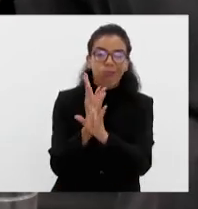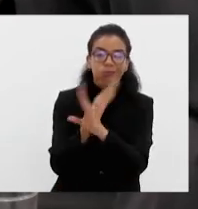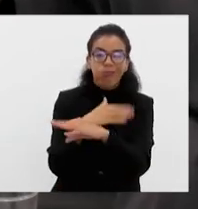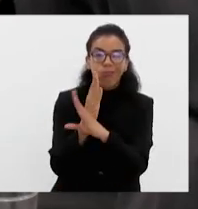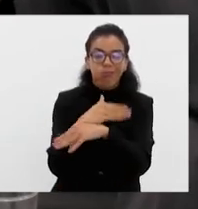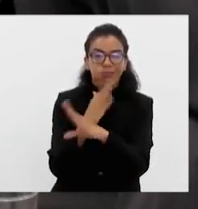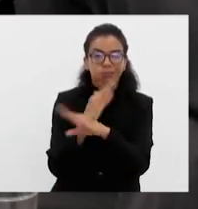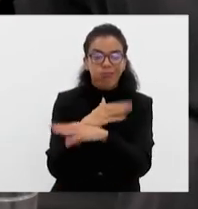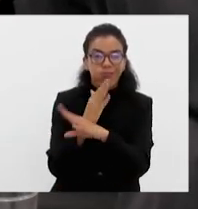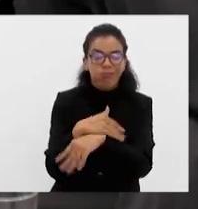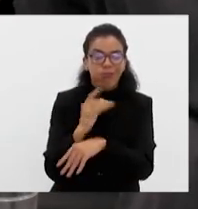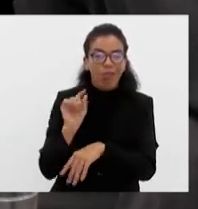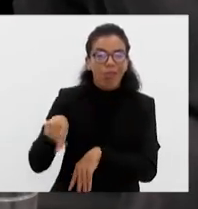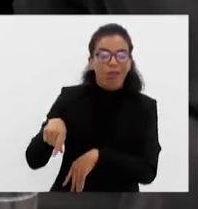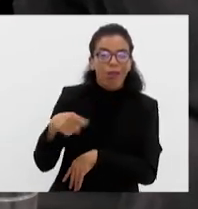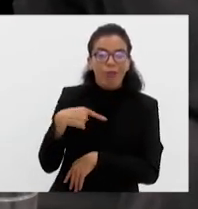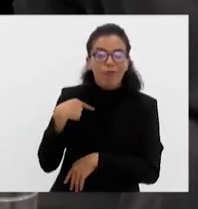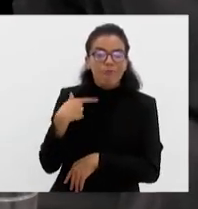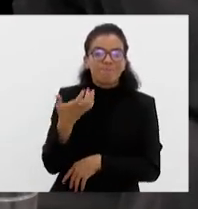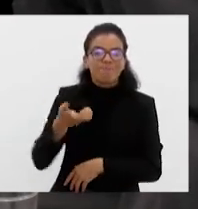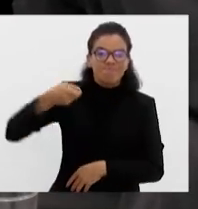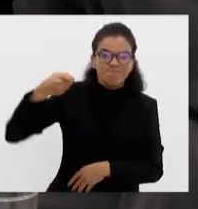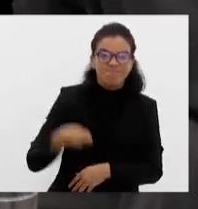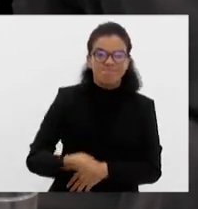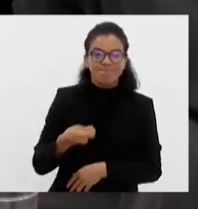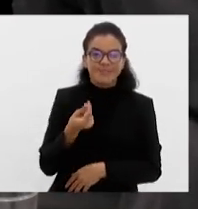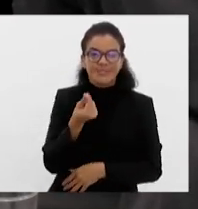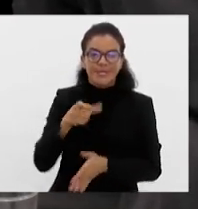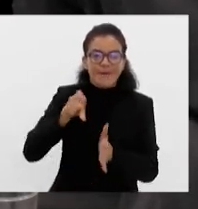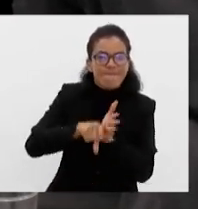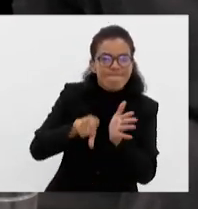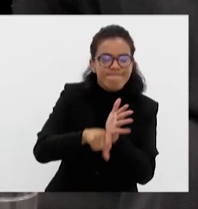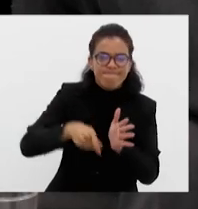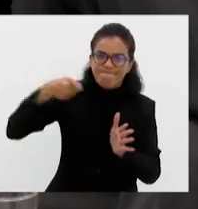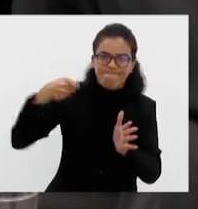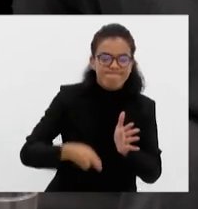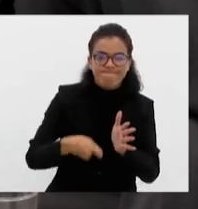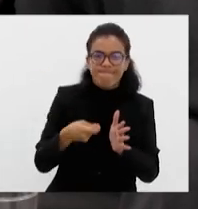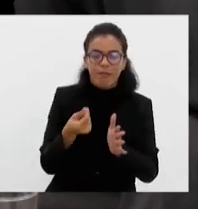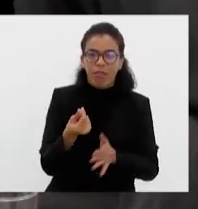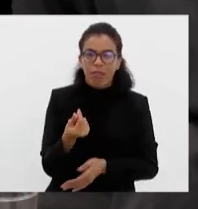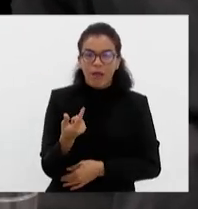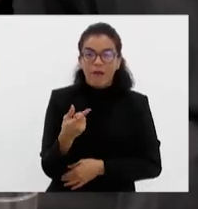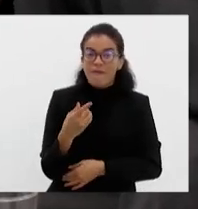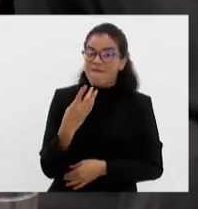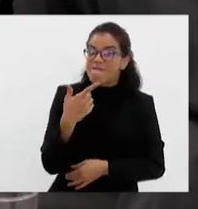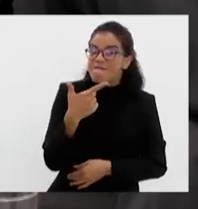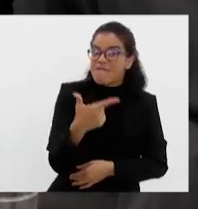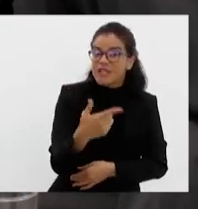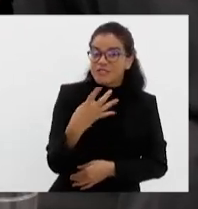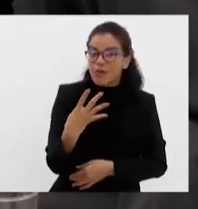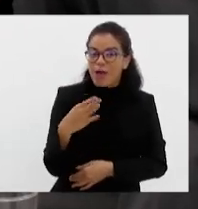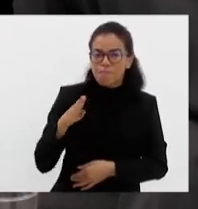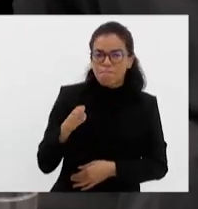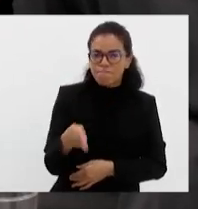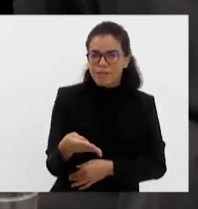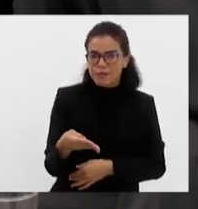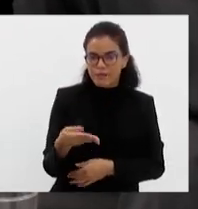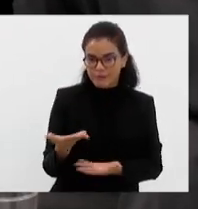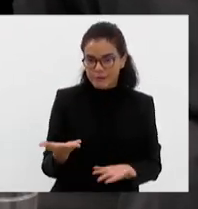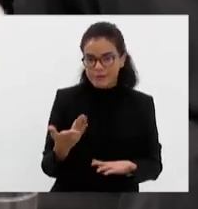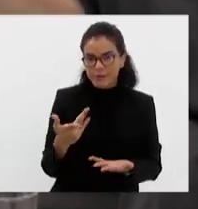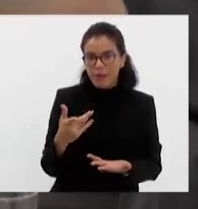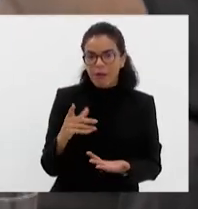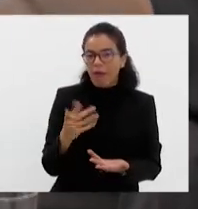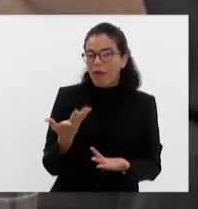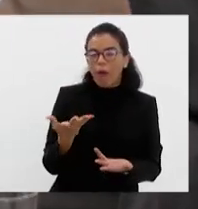do que abrir mão de receita, de tributo, de tudo. 24 milhões. Com esse argumento de que ia